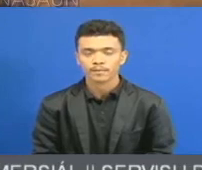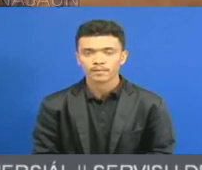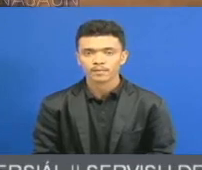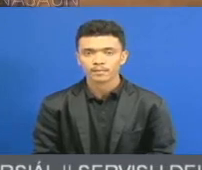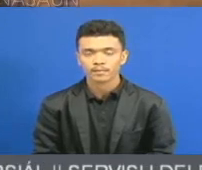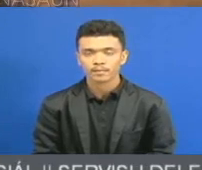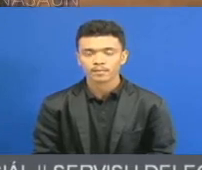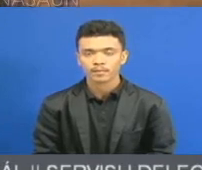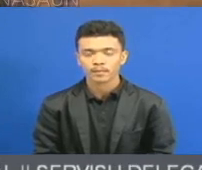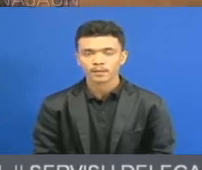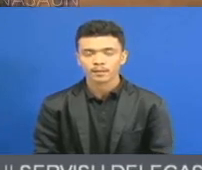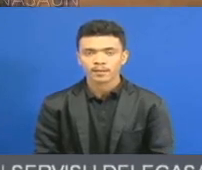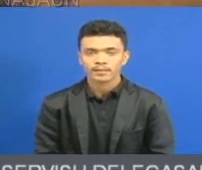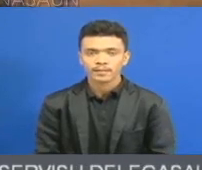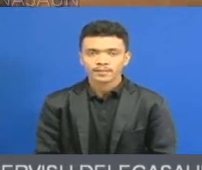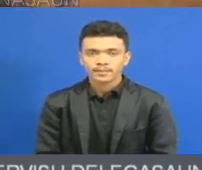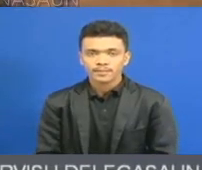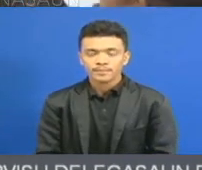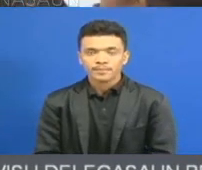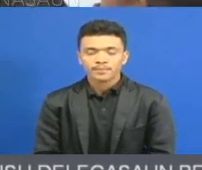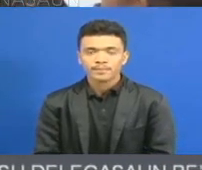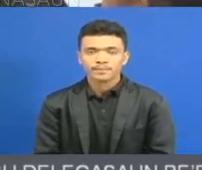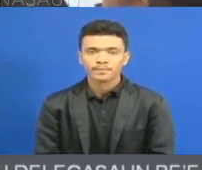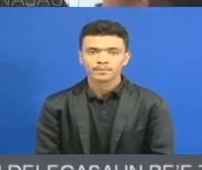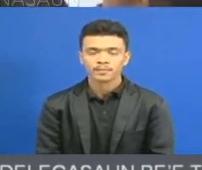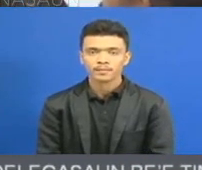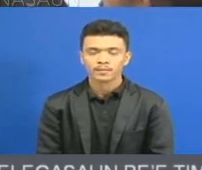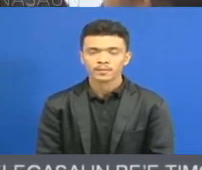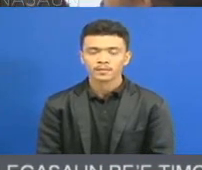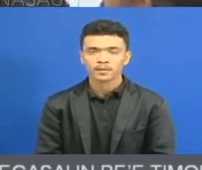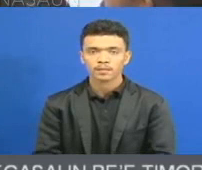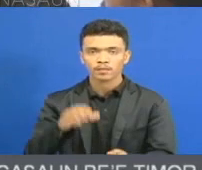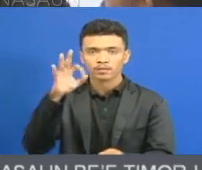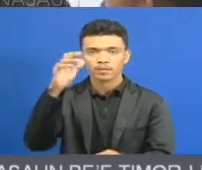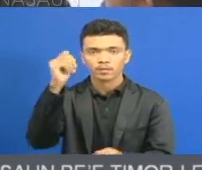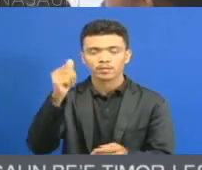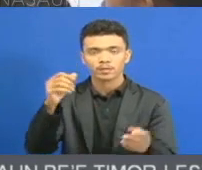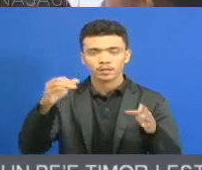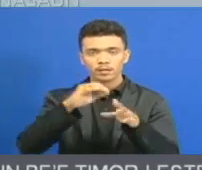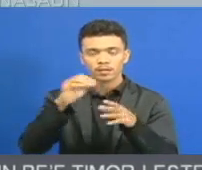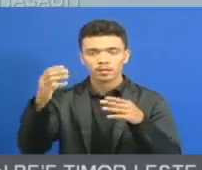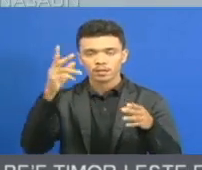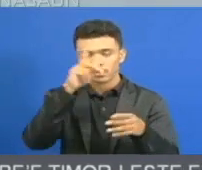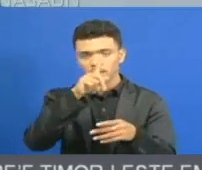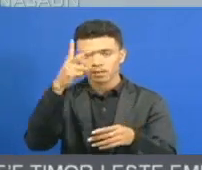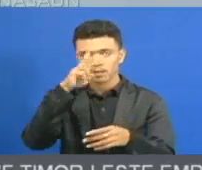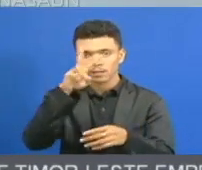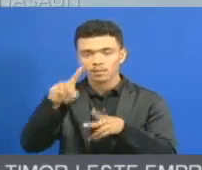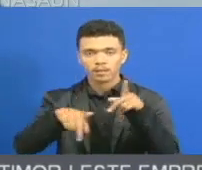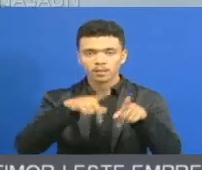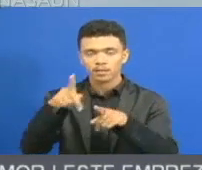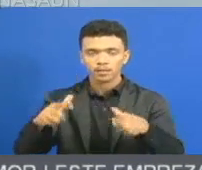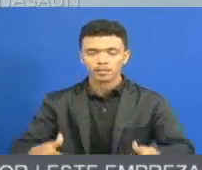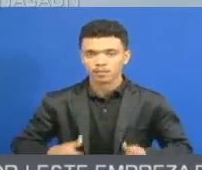towards an inclusive. Descoberta nebe Fundação Ásia Descobre, Mac Emma nebe Morris e a